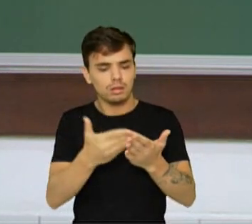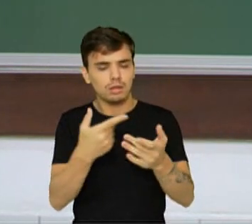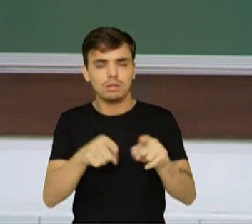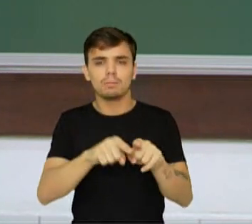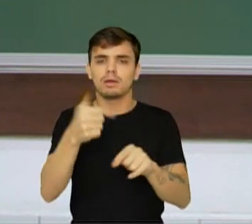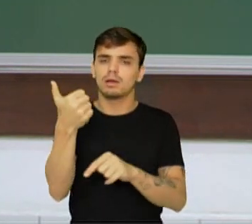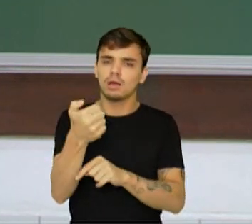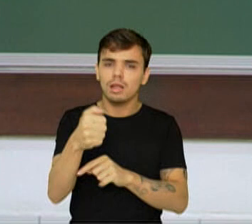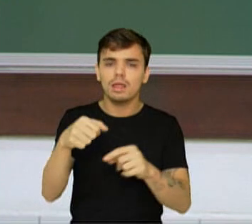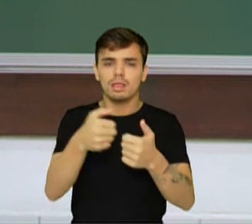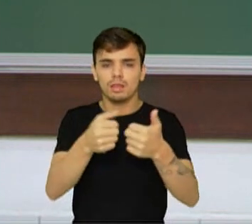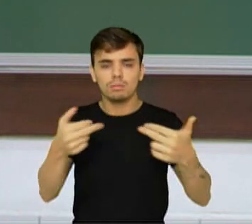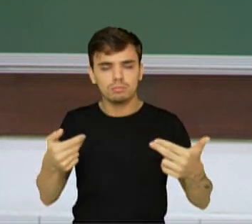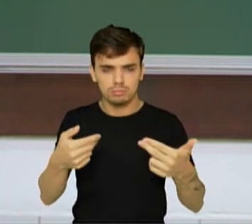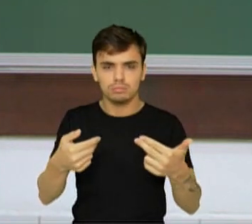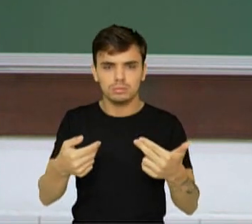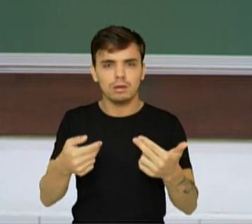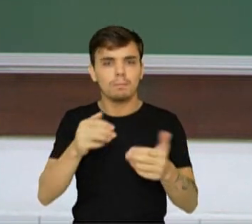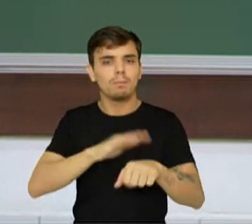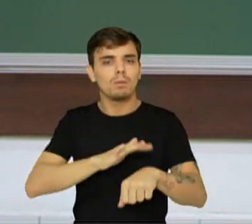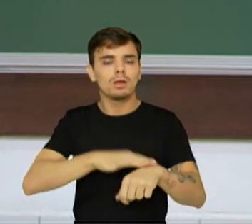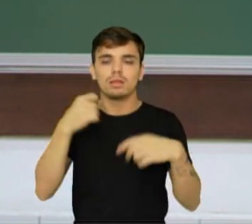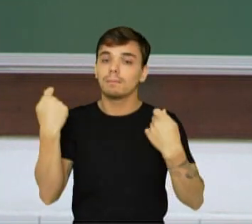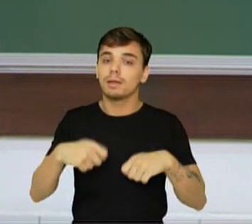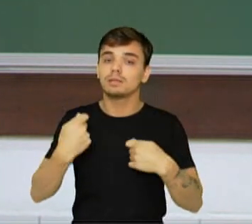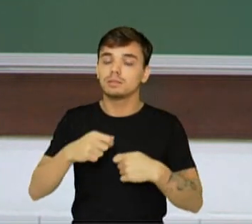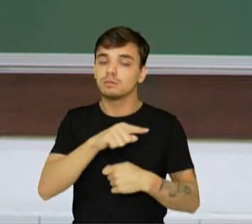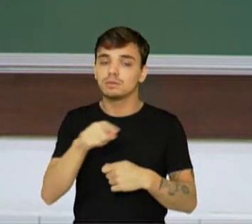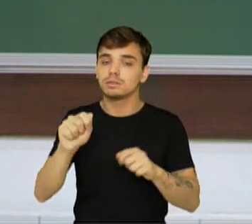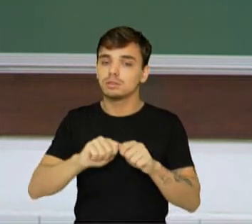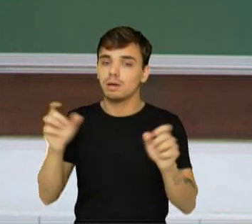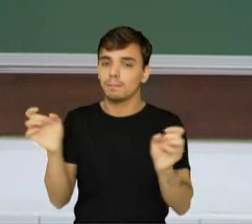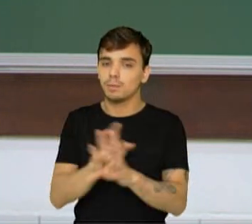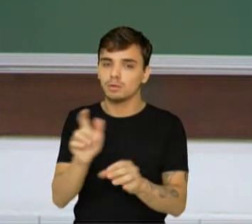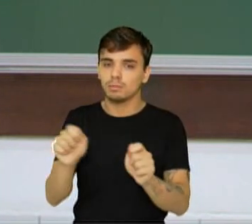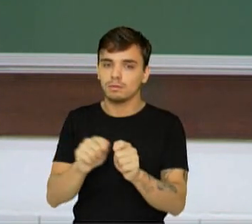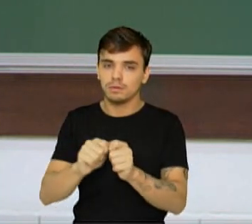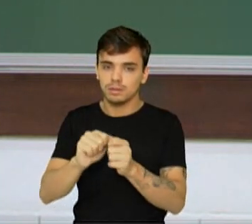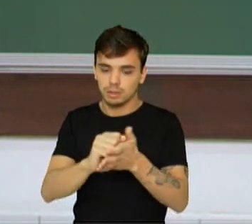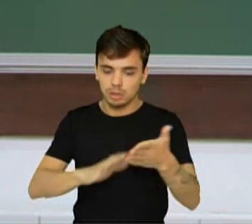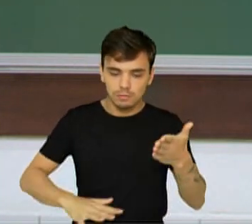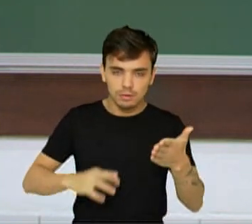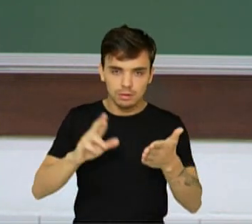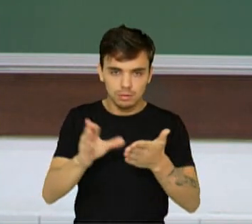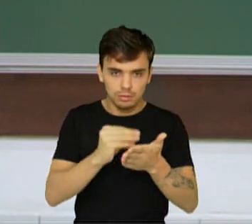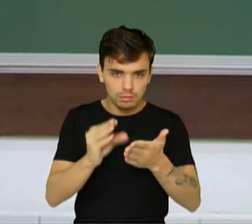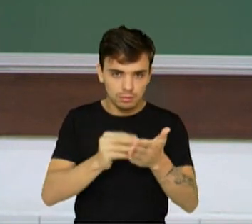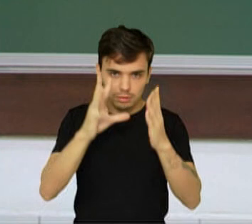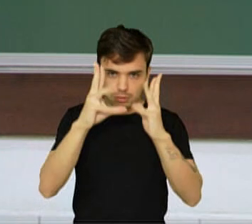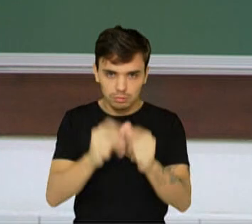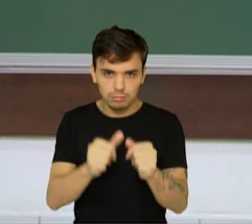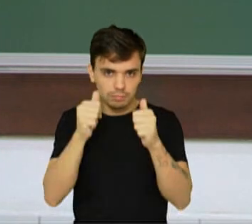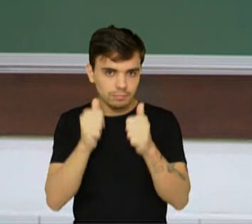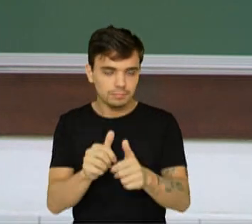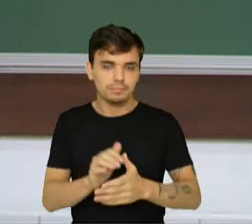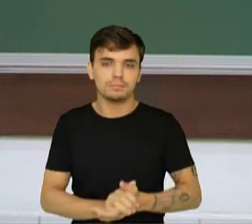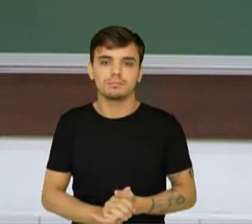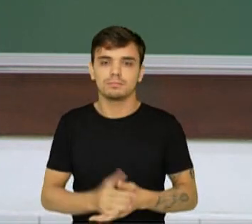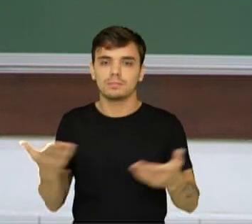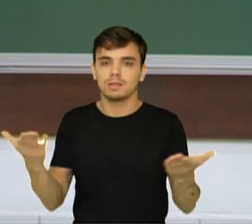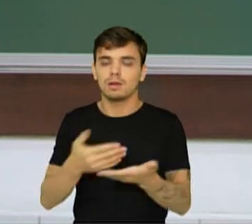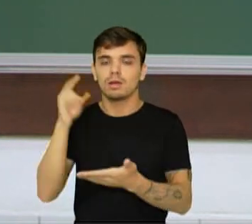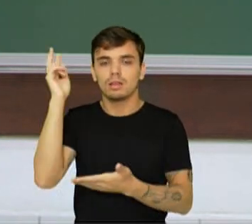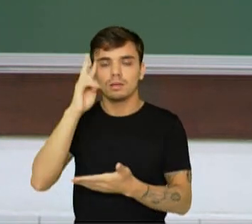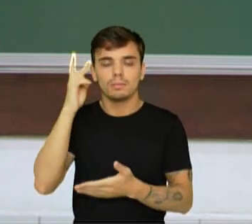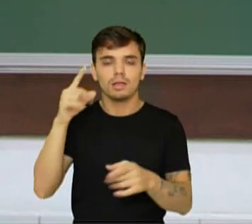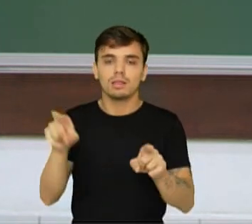sua caneta para que no momento que for necessário você já esteja pronto aí para fazer as anotações. Bien? Vamos nos